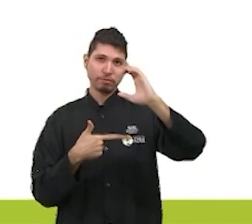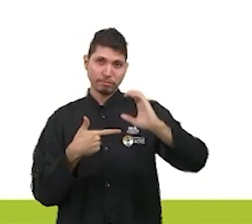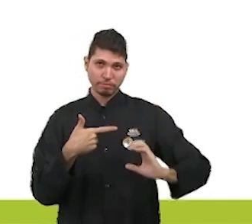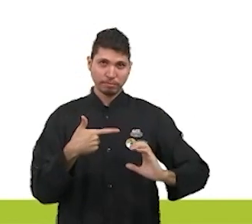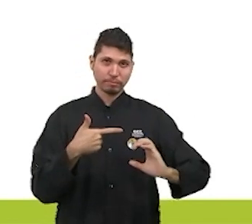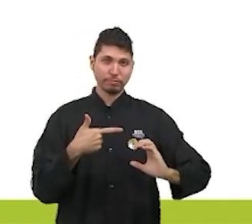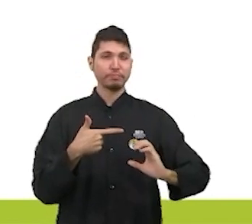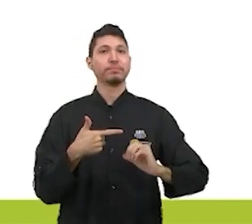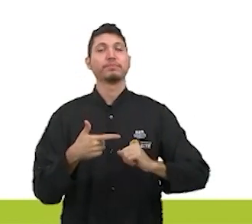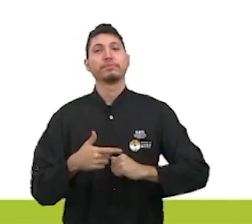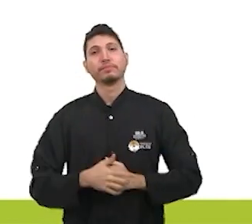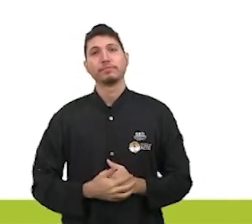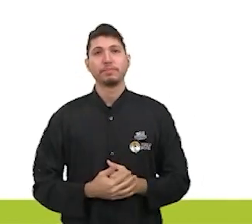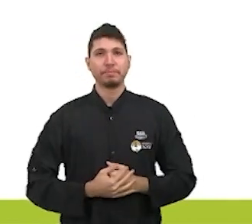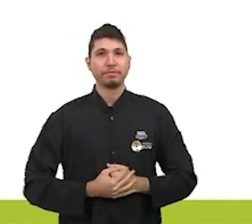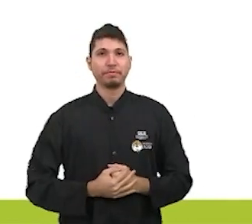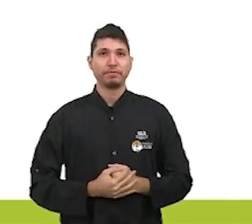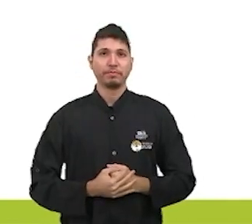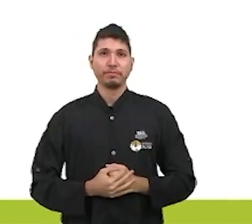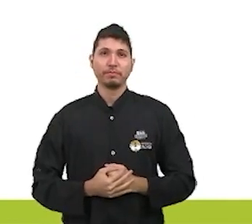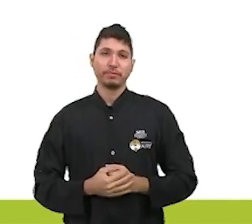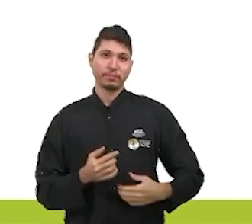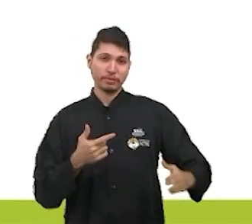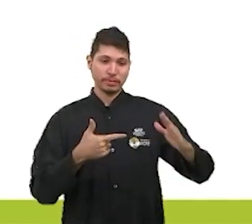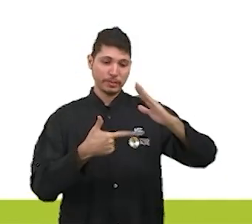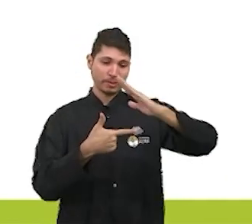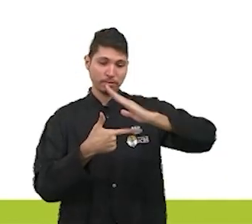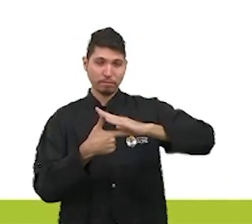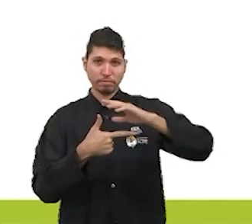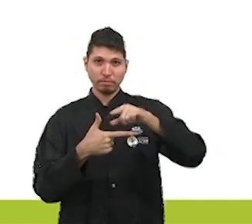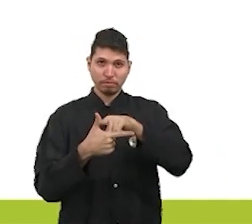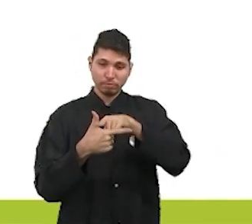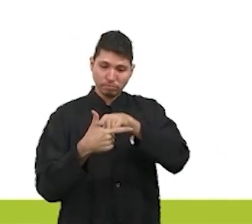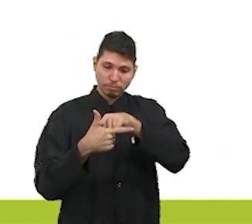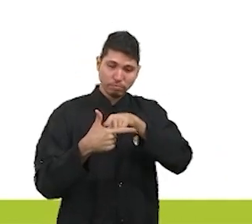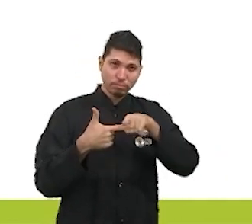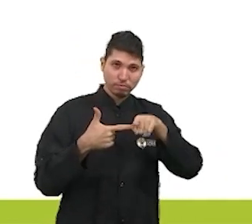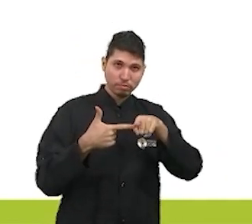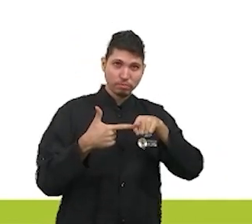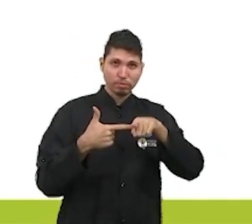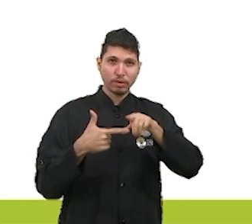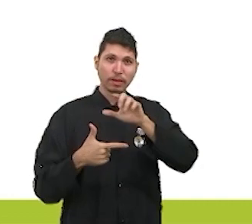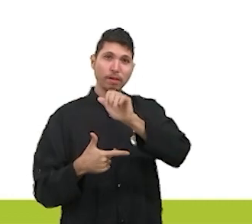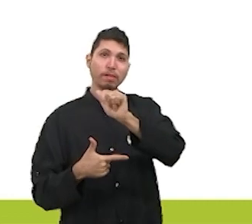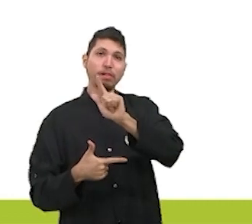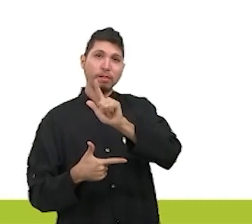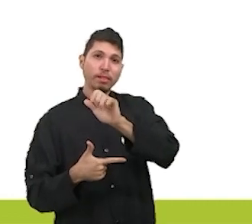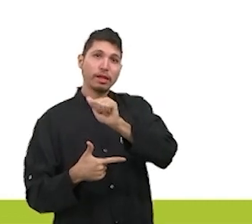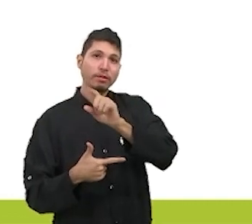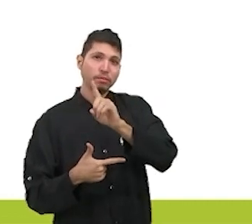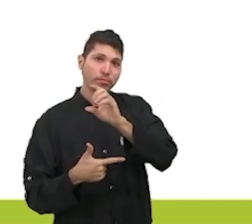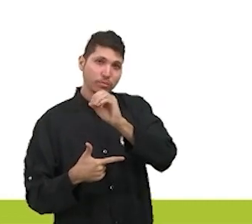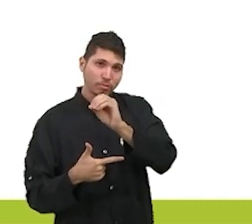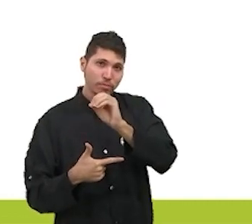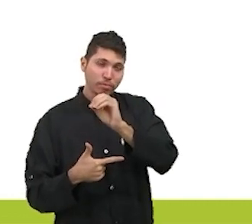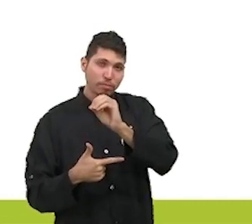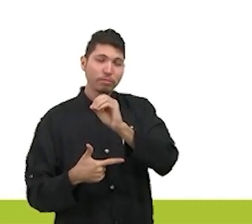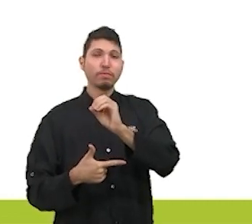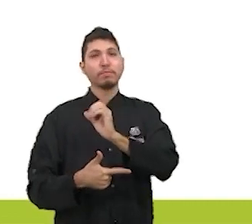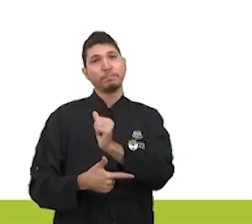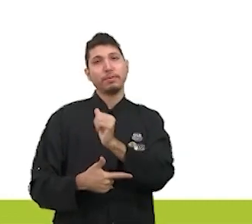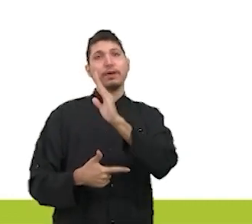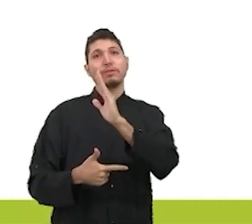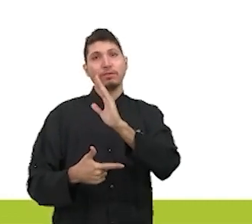rapidinho. Adjacente. E a hipotenusa sempre, a hipotenusa é o lado maior do triângulo, tá bom? Essas relações